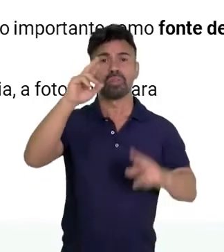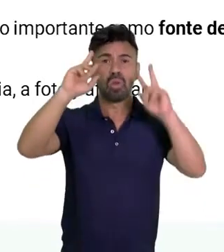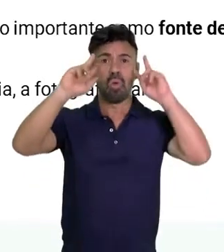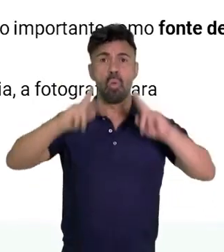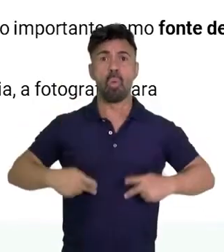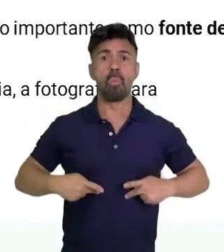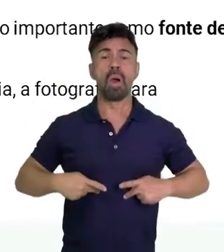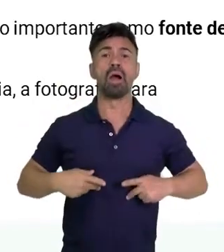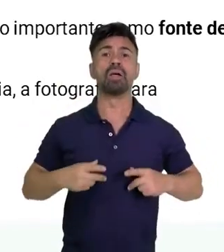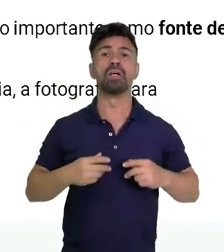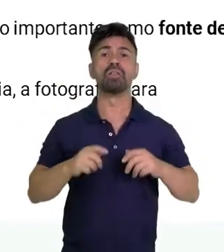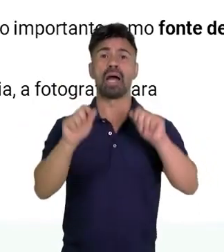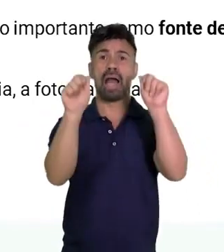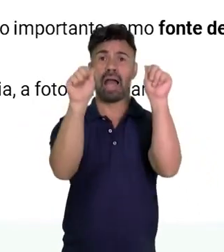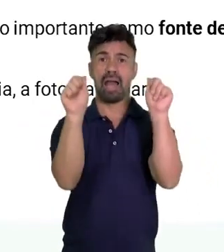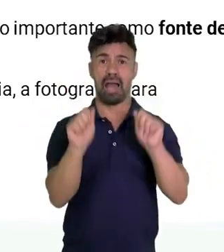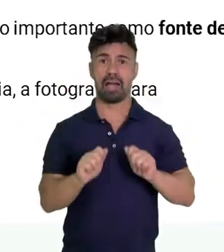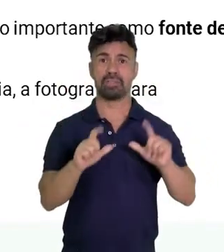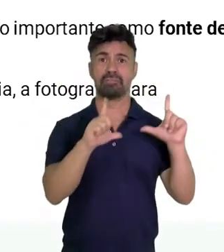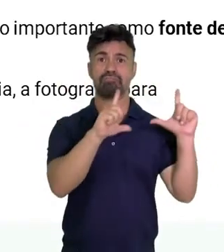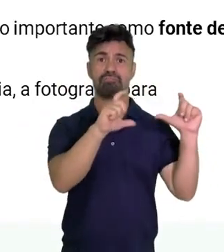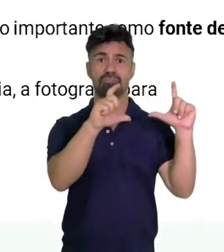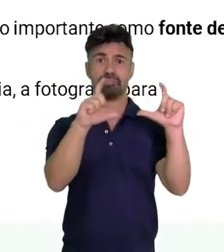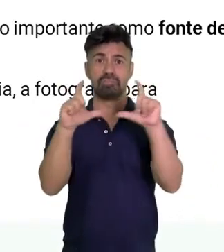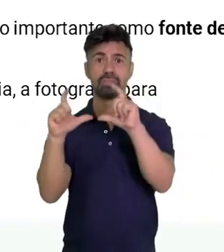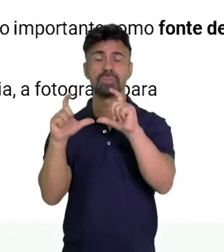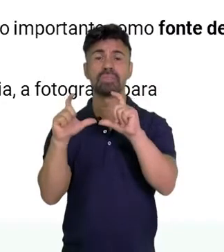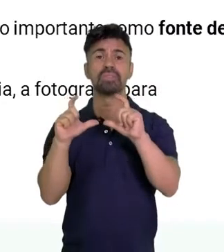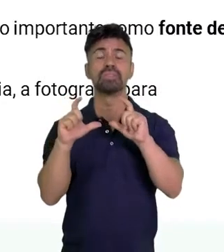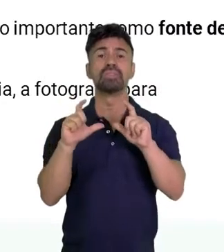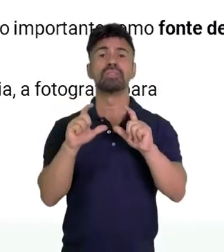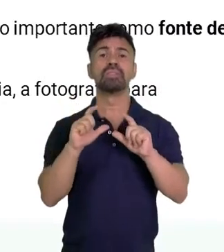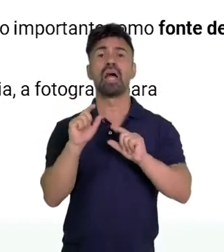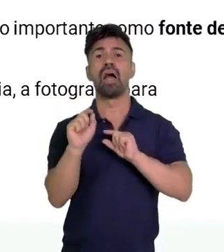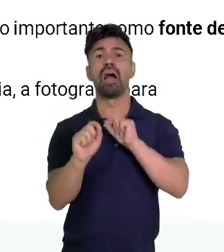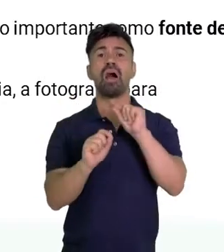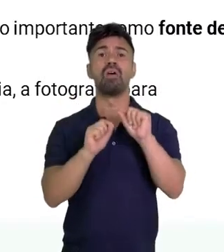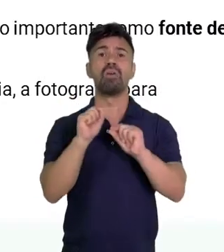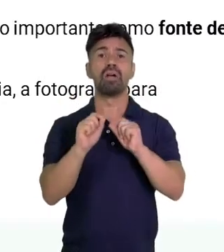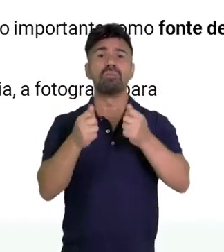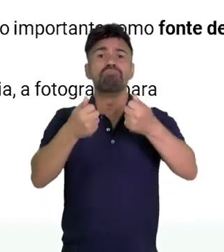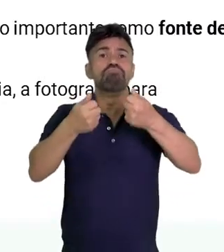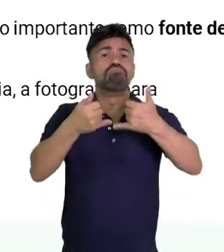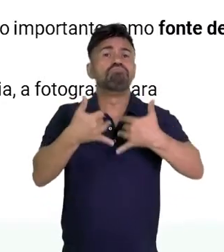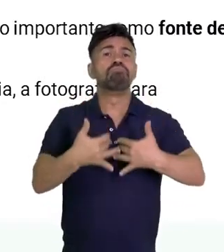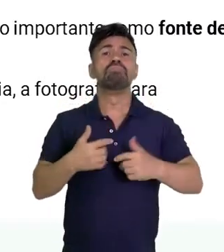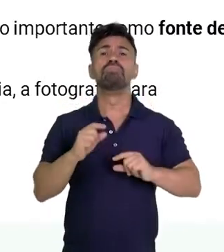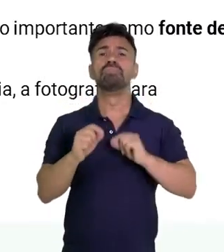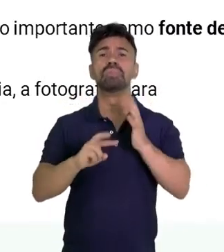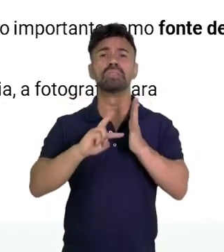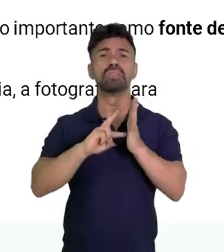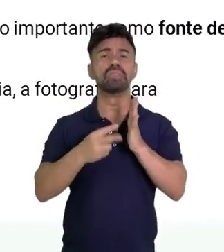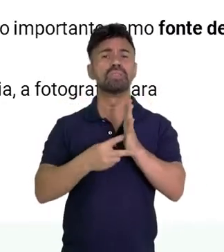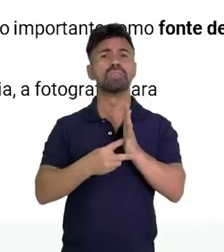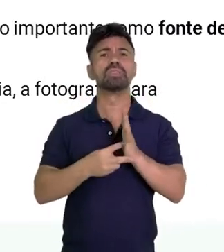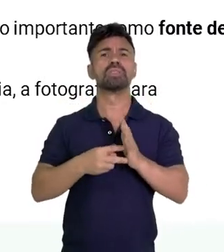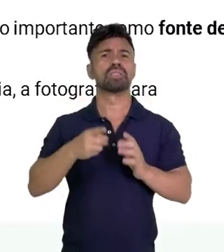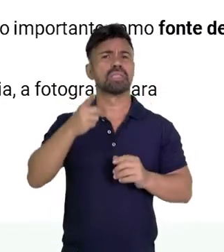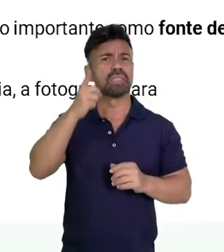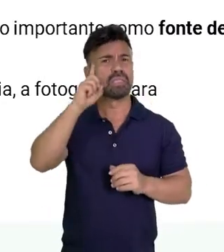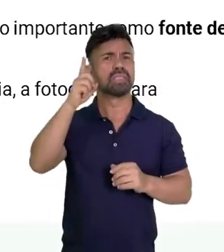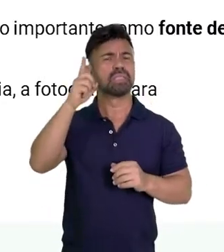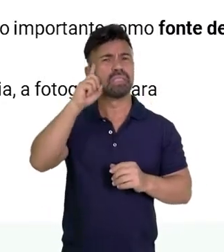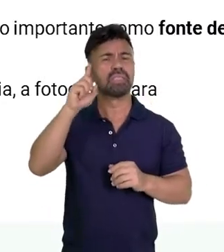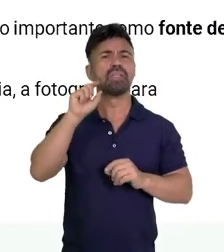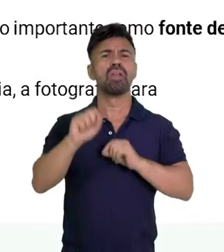na arte de fotografar, se justifica ou pode ser explicado por essa nossa constante